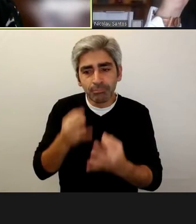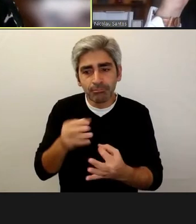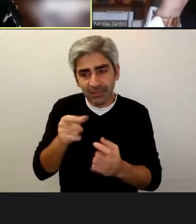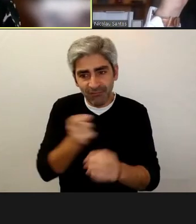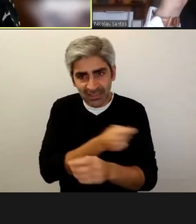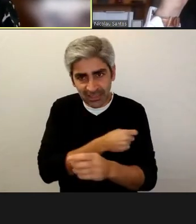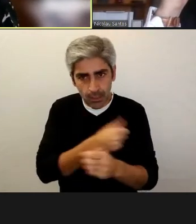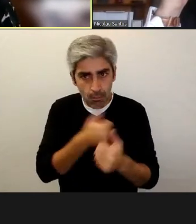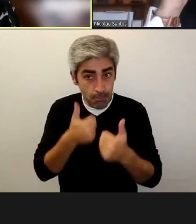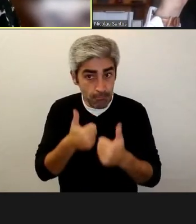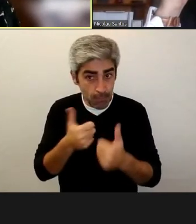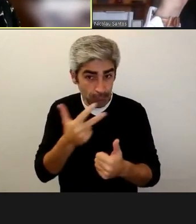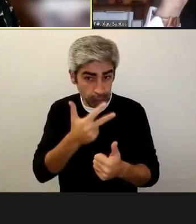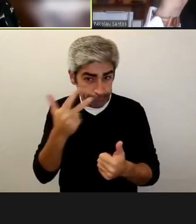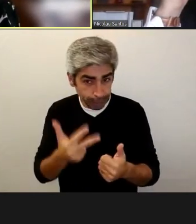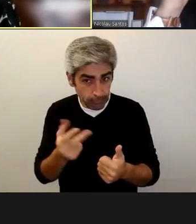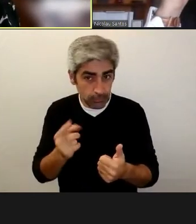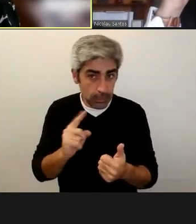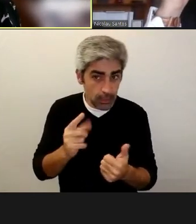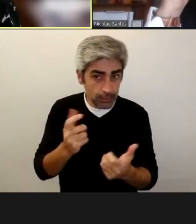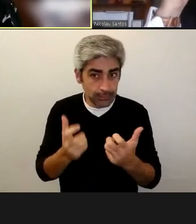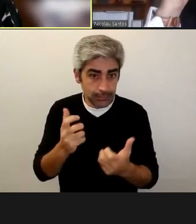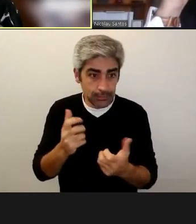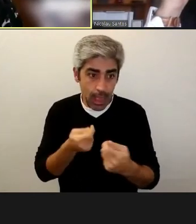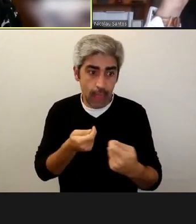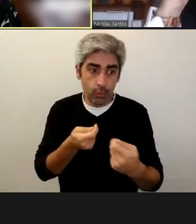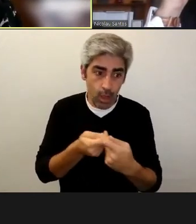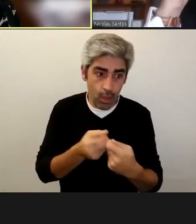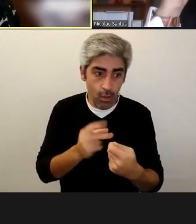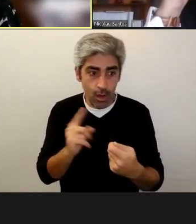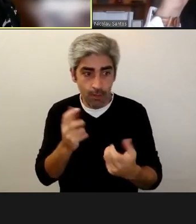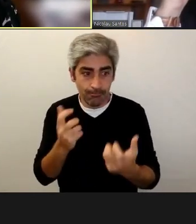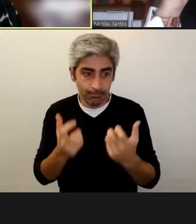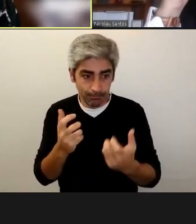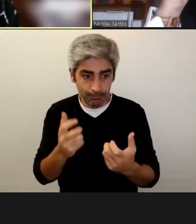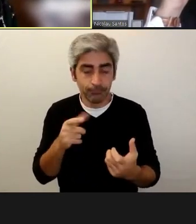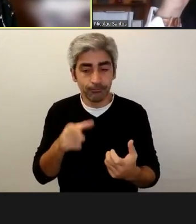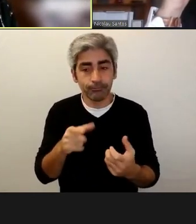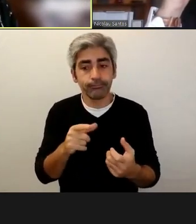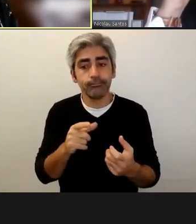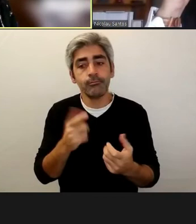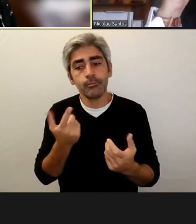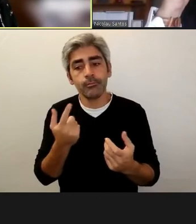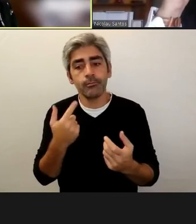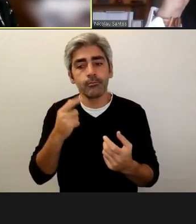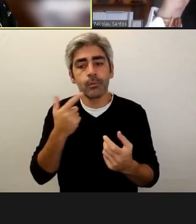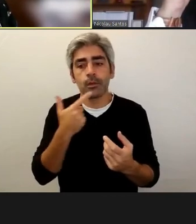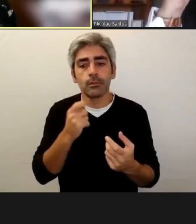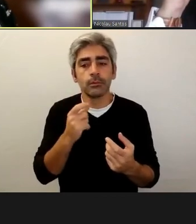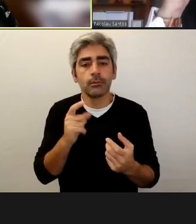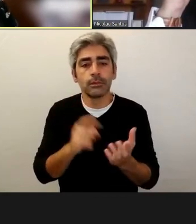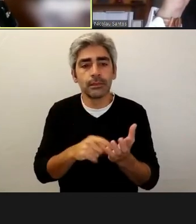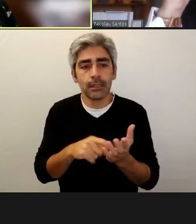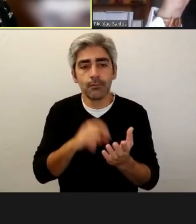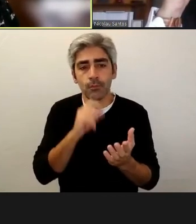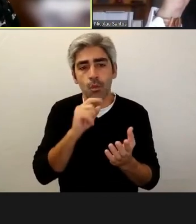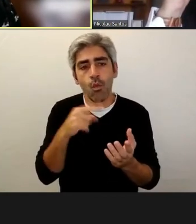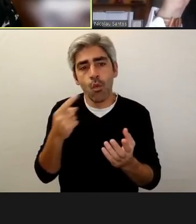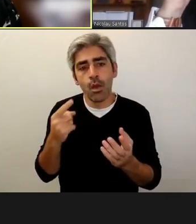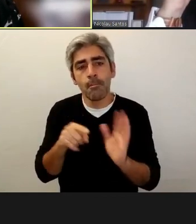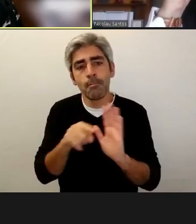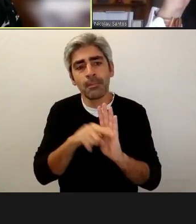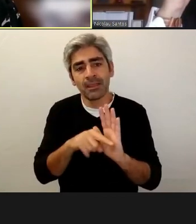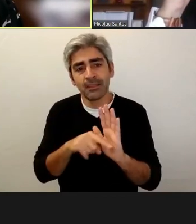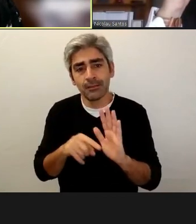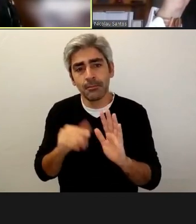vacina, então não será adequado, ou pelo menos, mesmo que seja em abstrato adequado, não será necessário e haverá outras